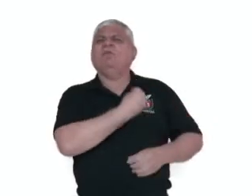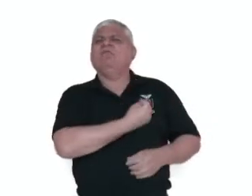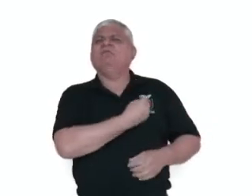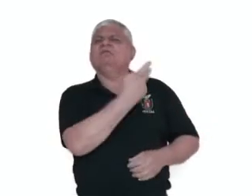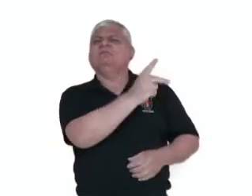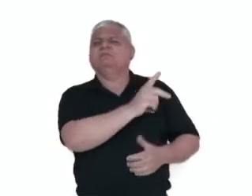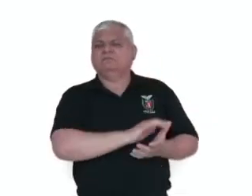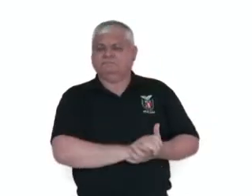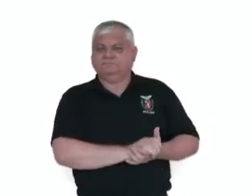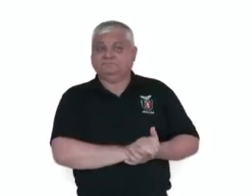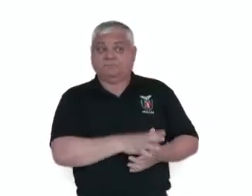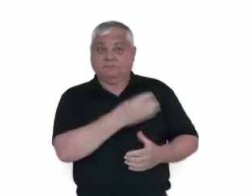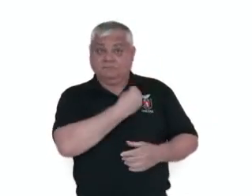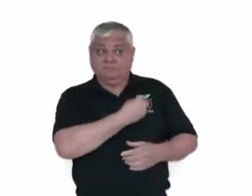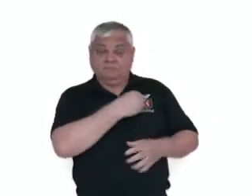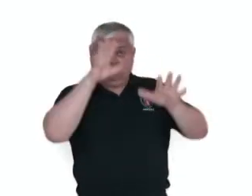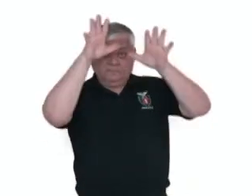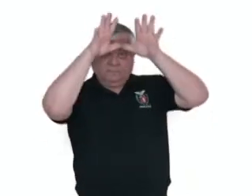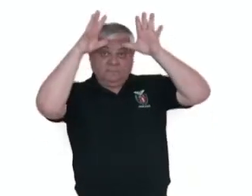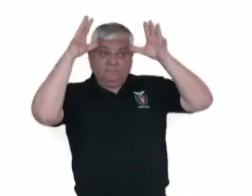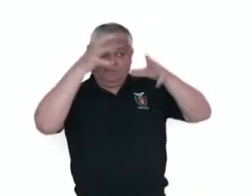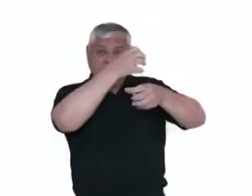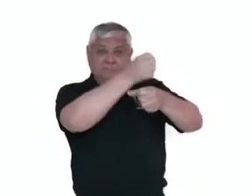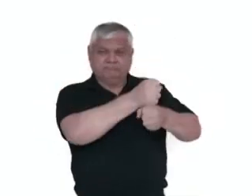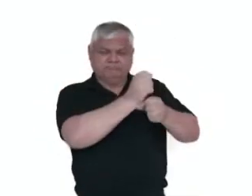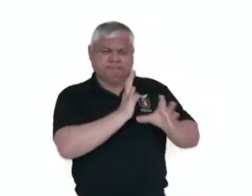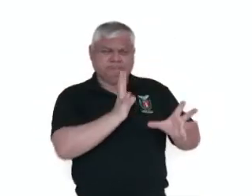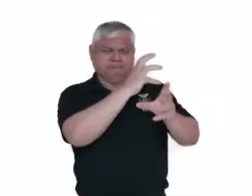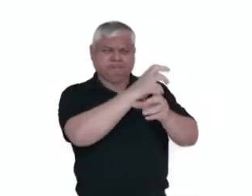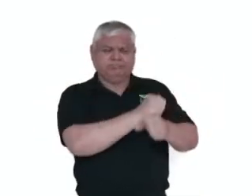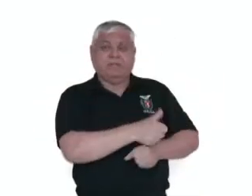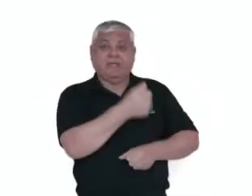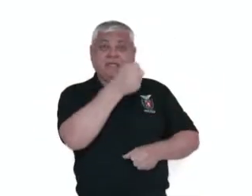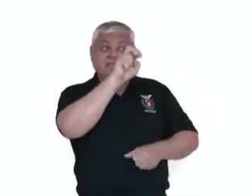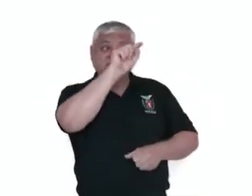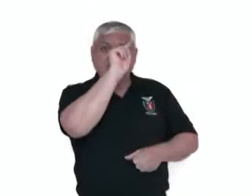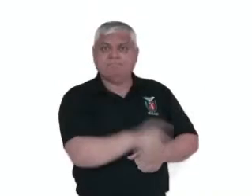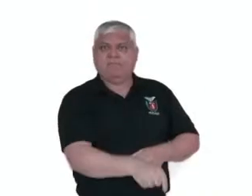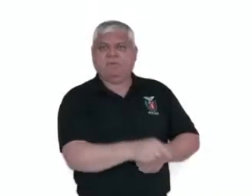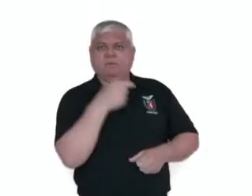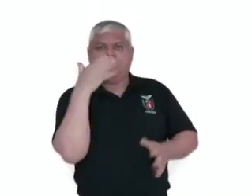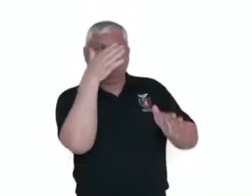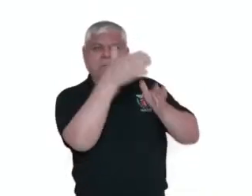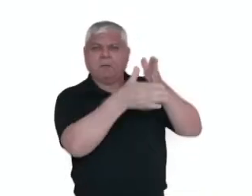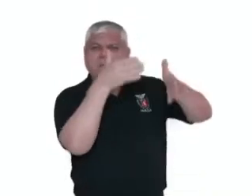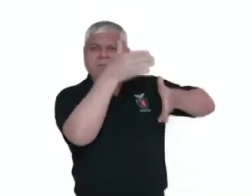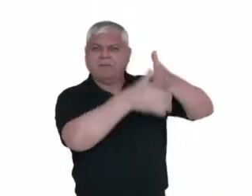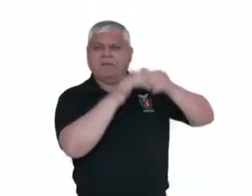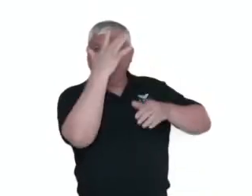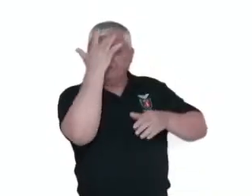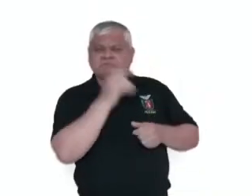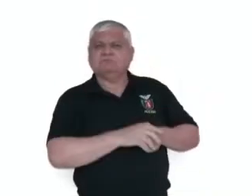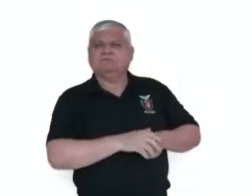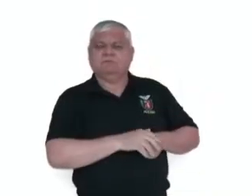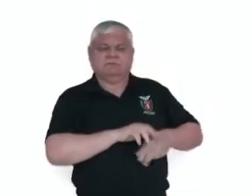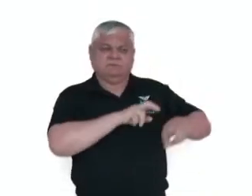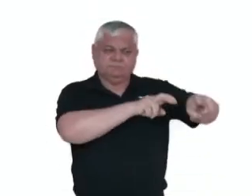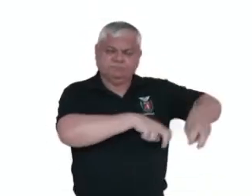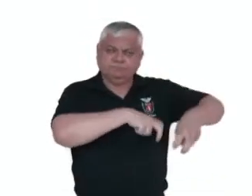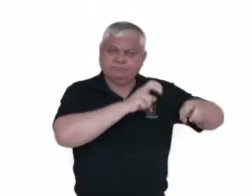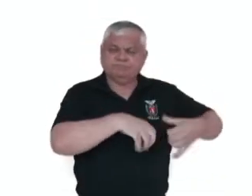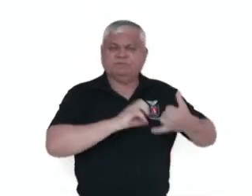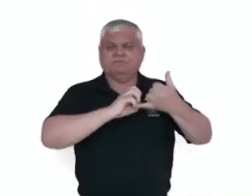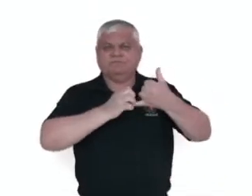O Quilombo de Palmares chegou a ter cerca de 15 mil habitantes. Para sobreviver, plantavam milho,